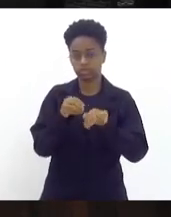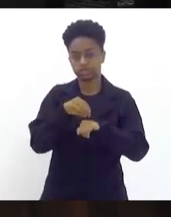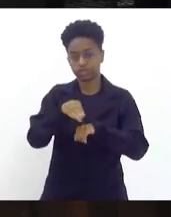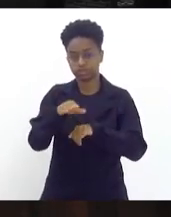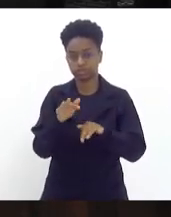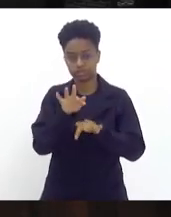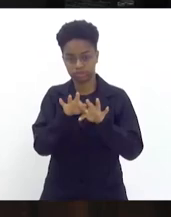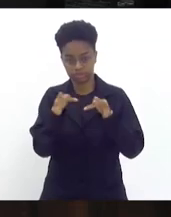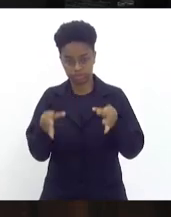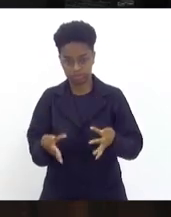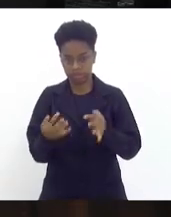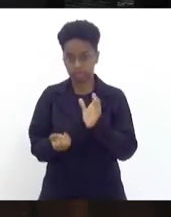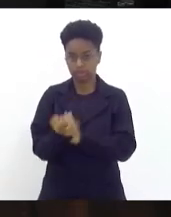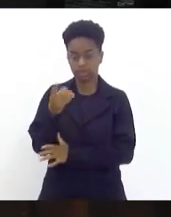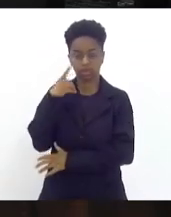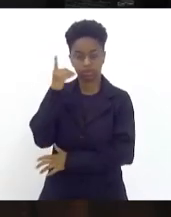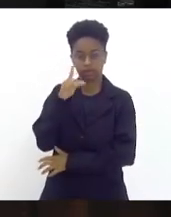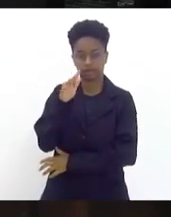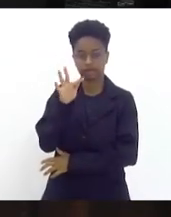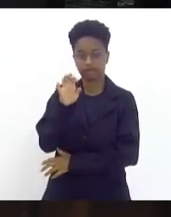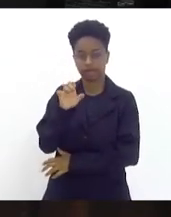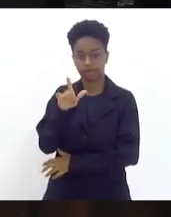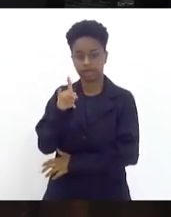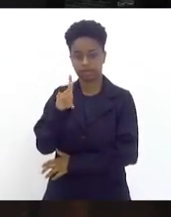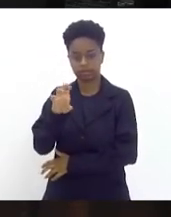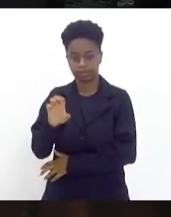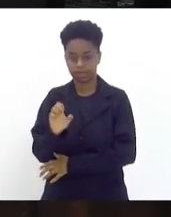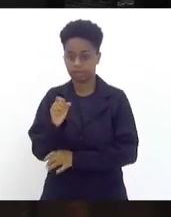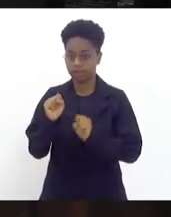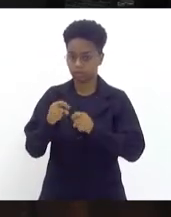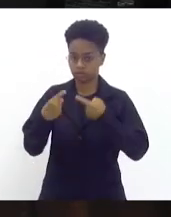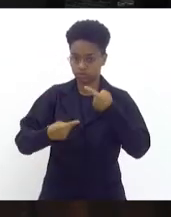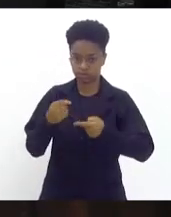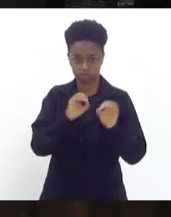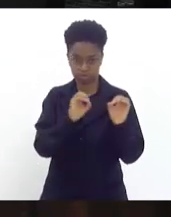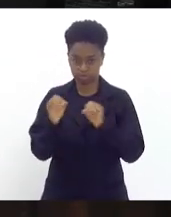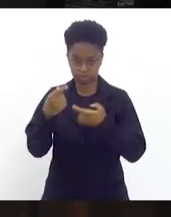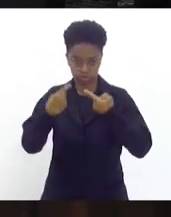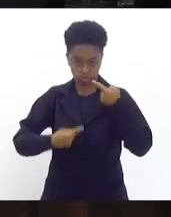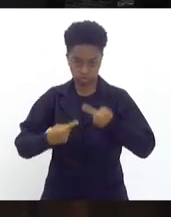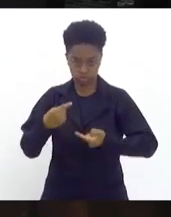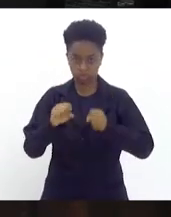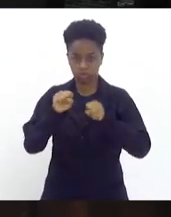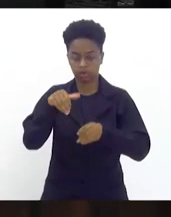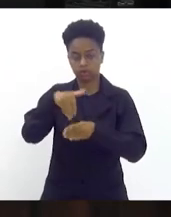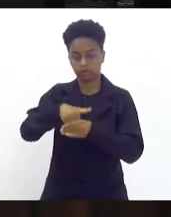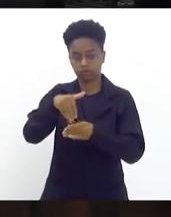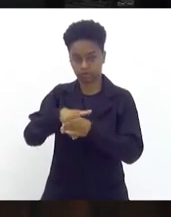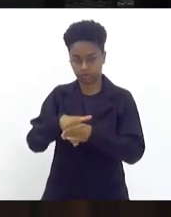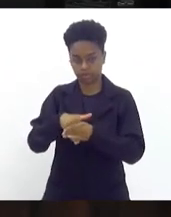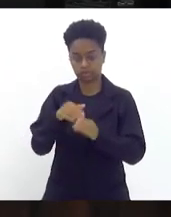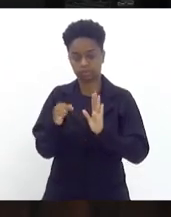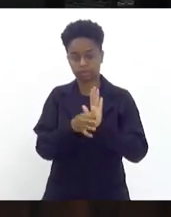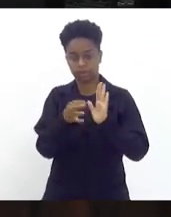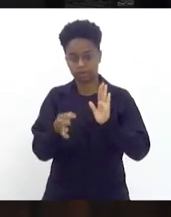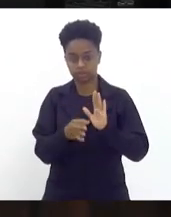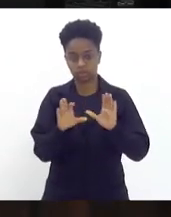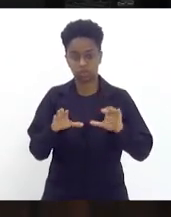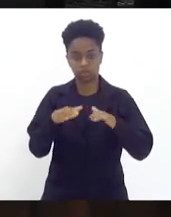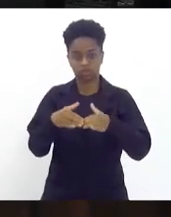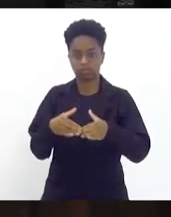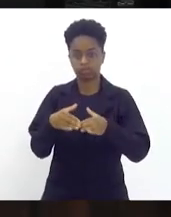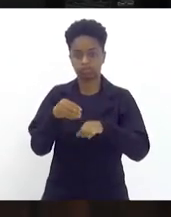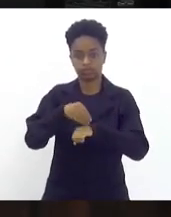autor Deputado Felipe Soares e discussão não havendo quem que era discutir em votação parecida comissão